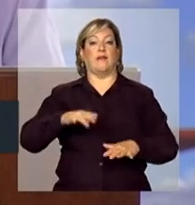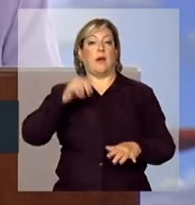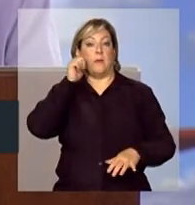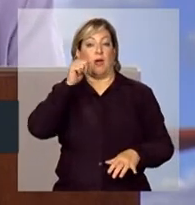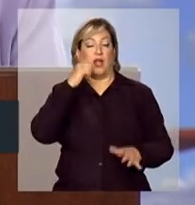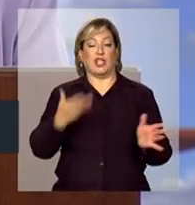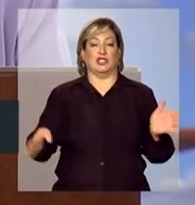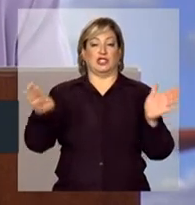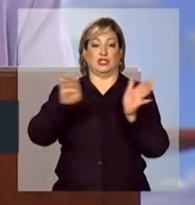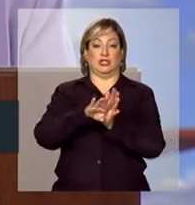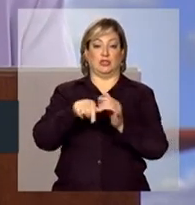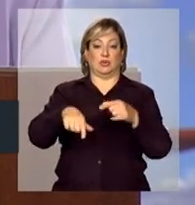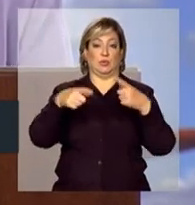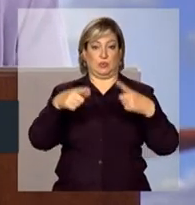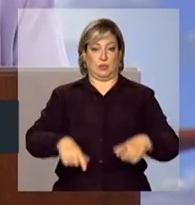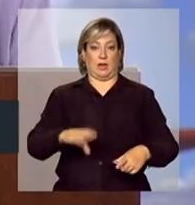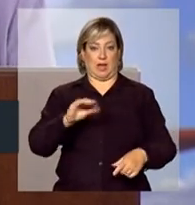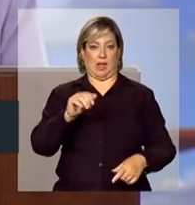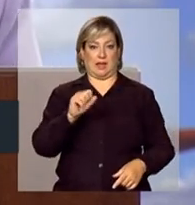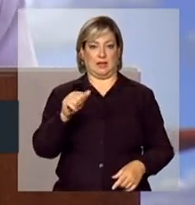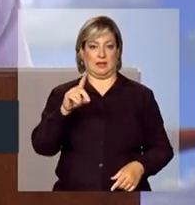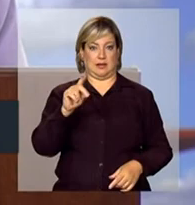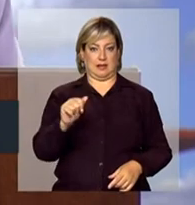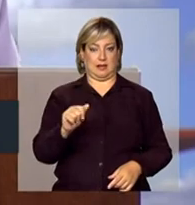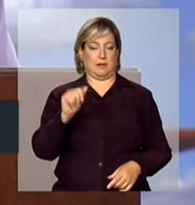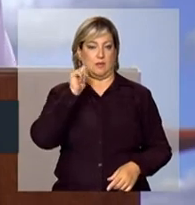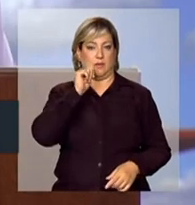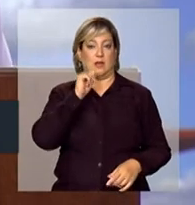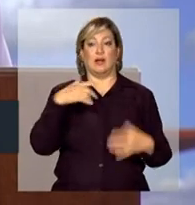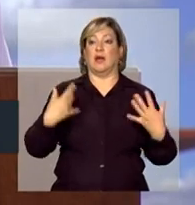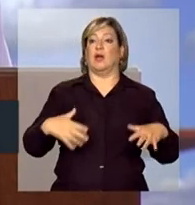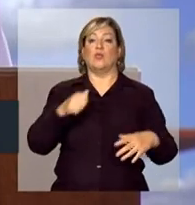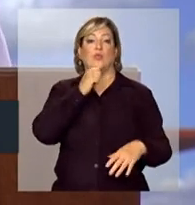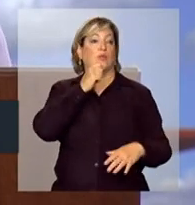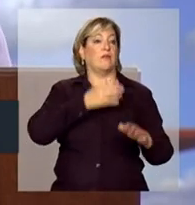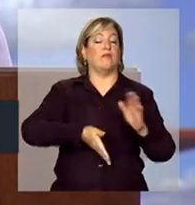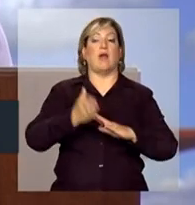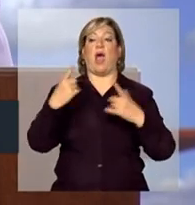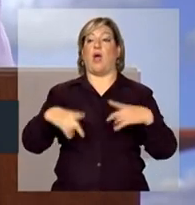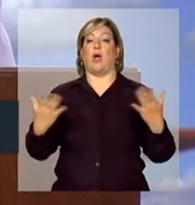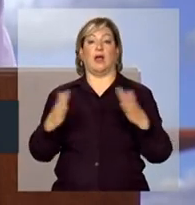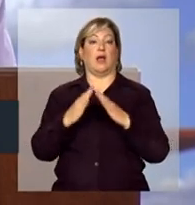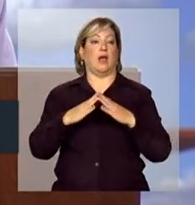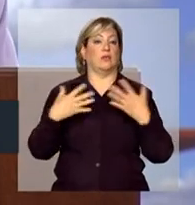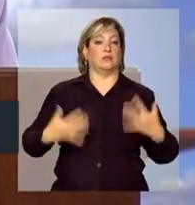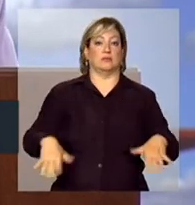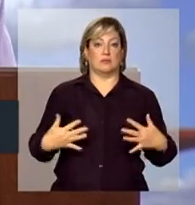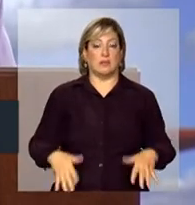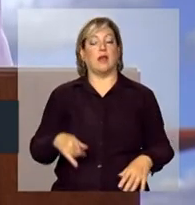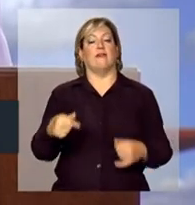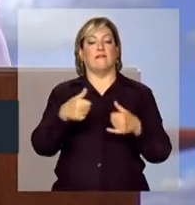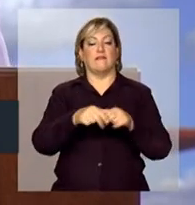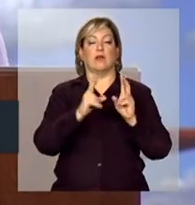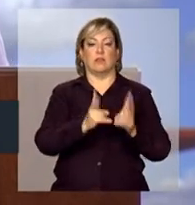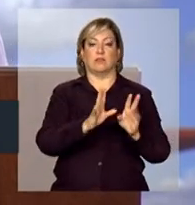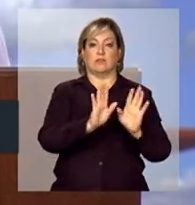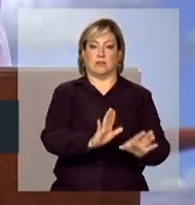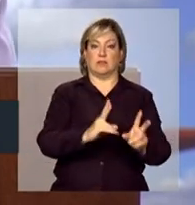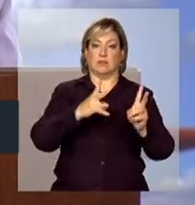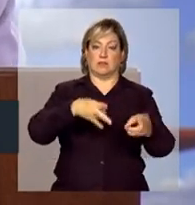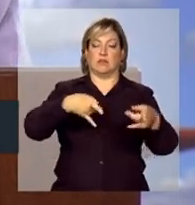mulheres que chegam a casa sem ter para onde ir a Liber permaneceram